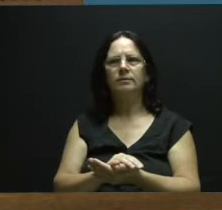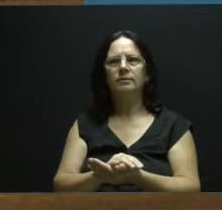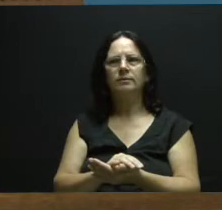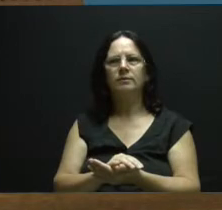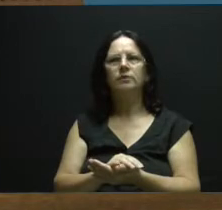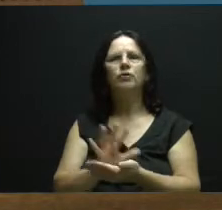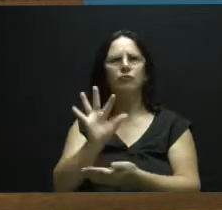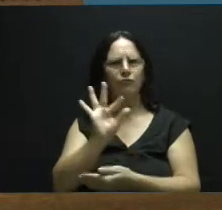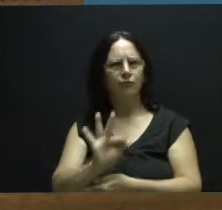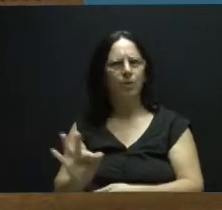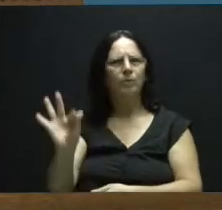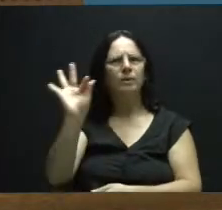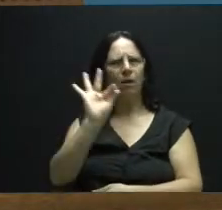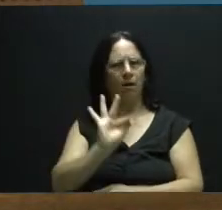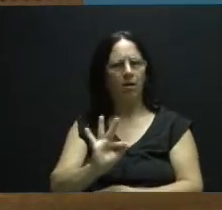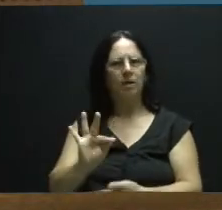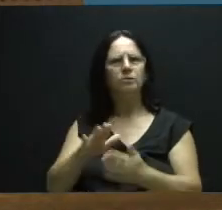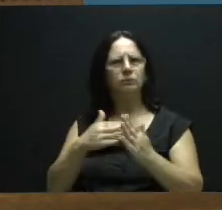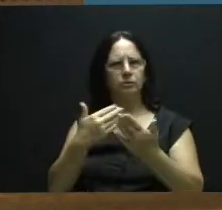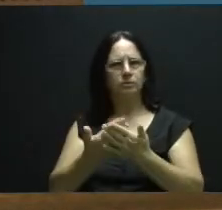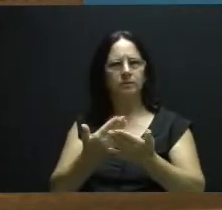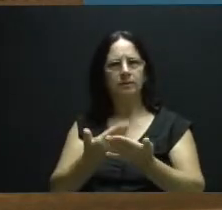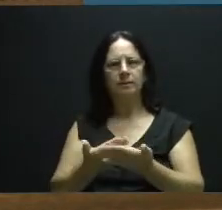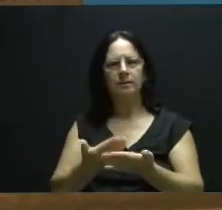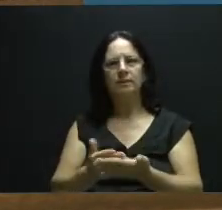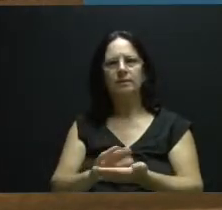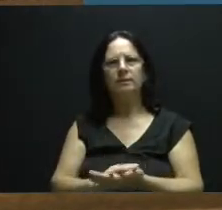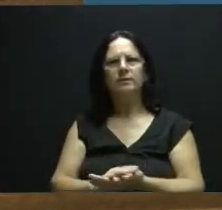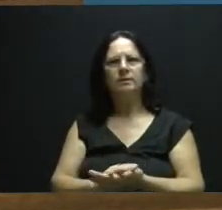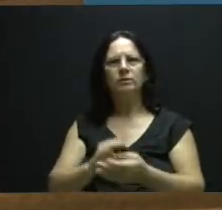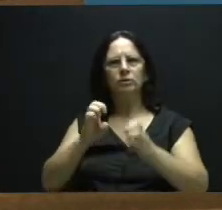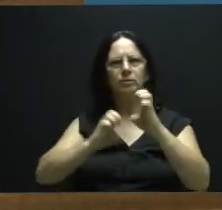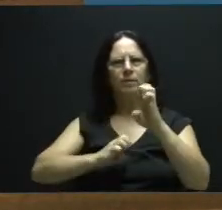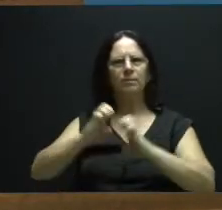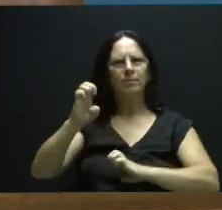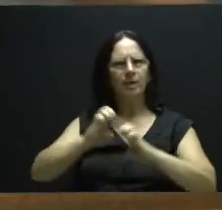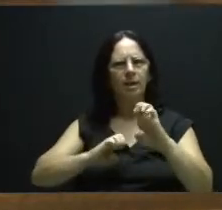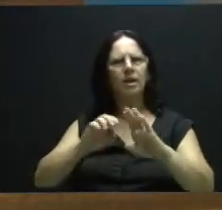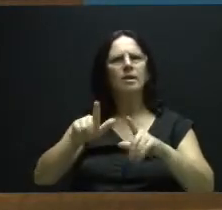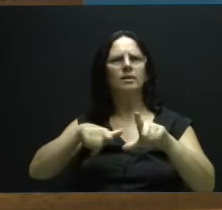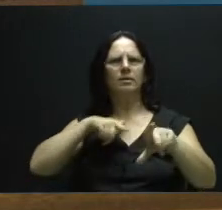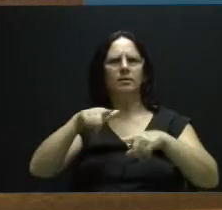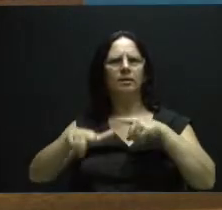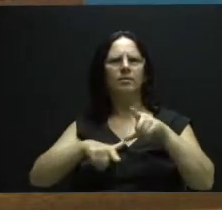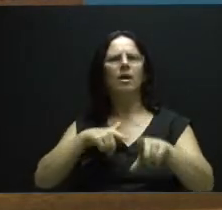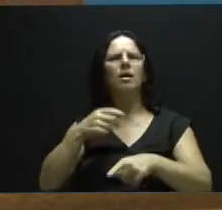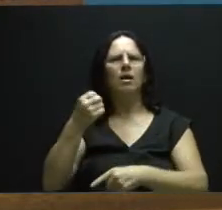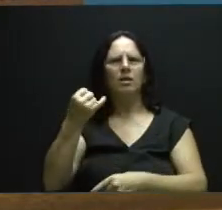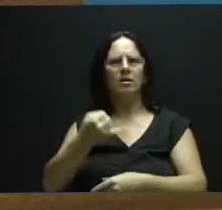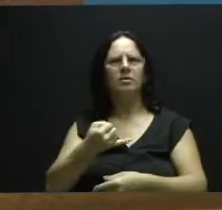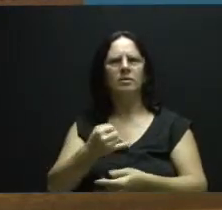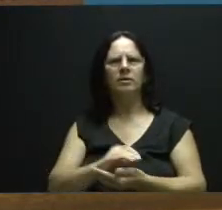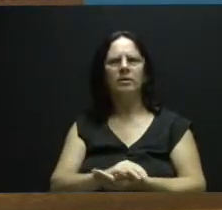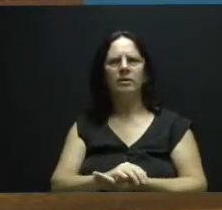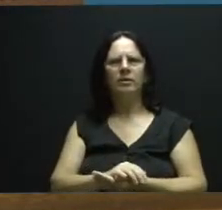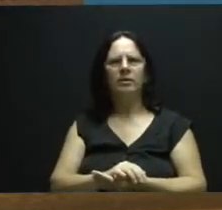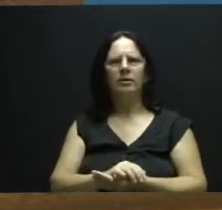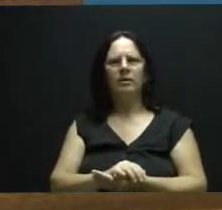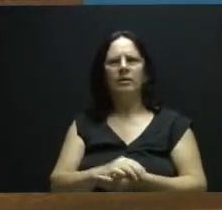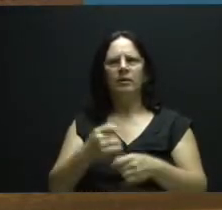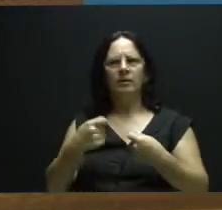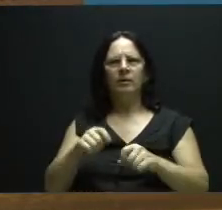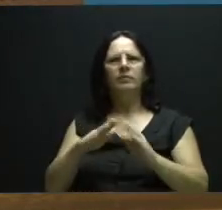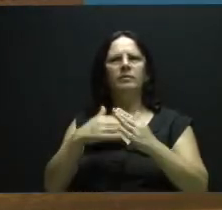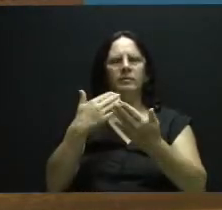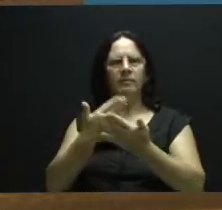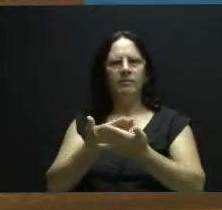faculdade saíram com uma empresa digna bom sim ser contemplados vão ter que estudar